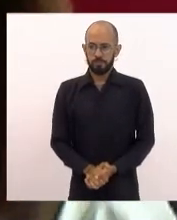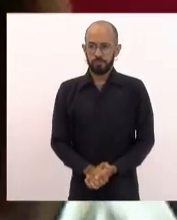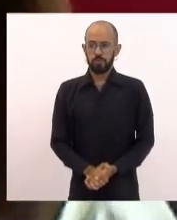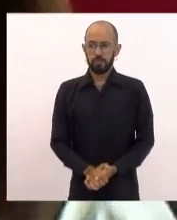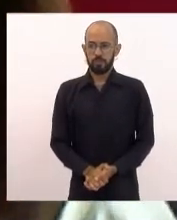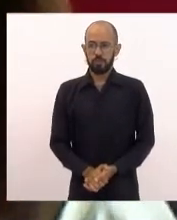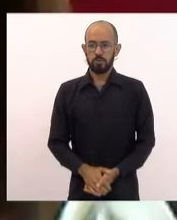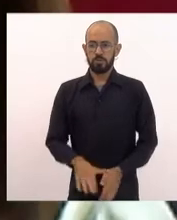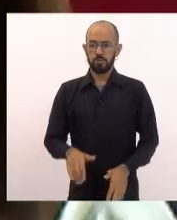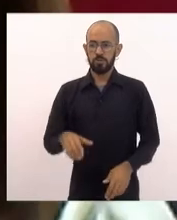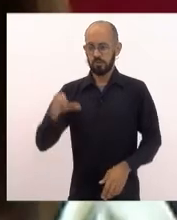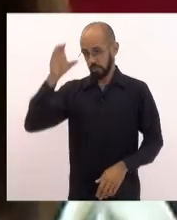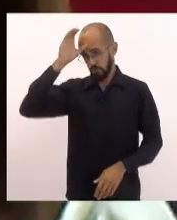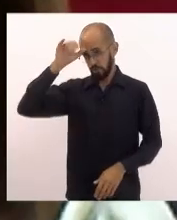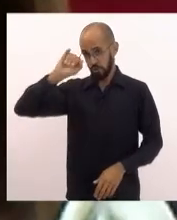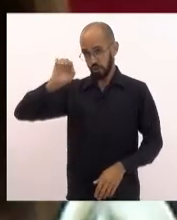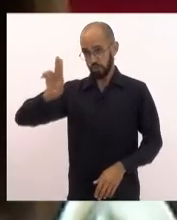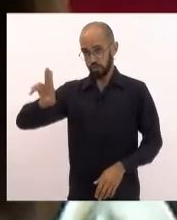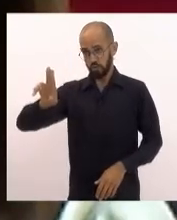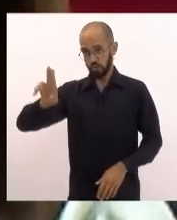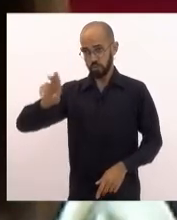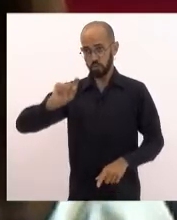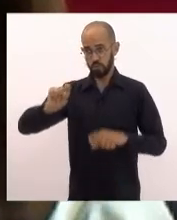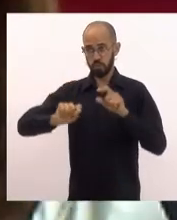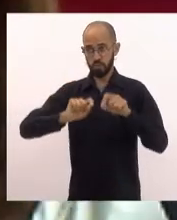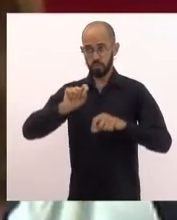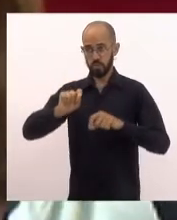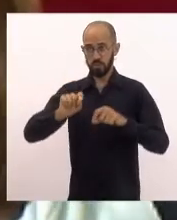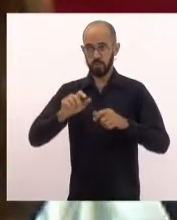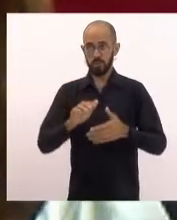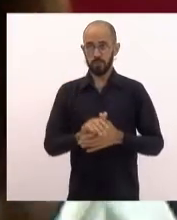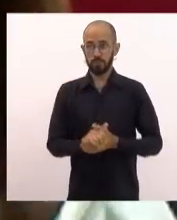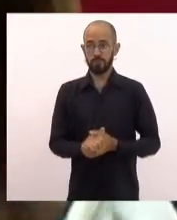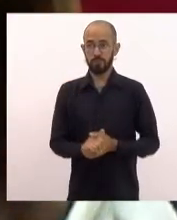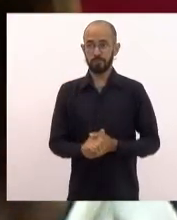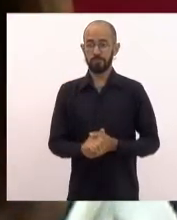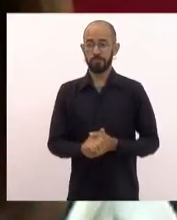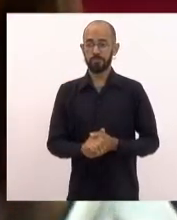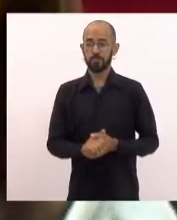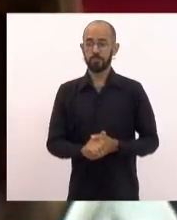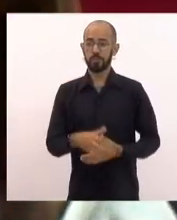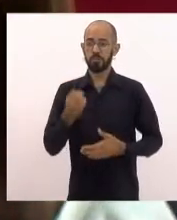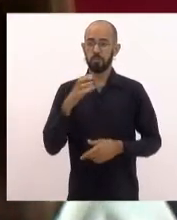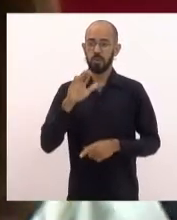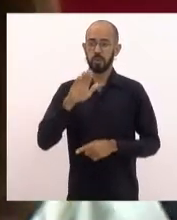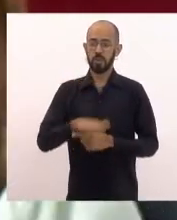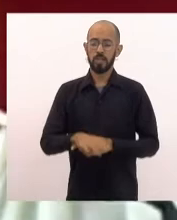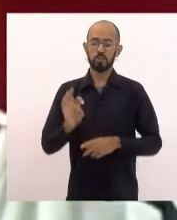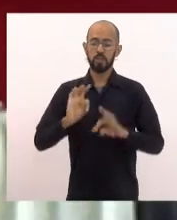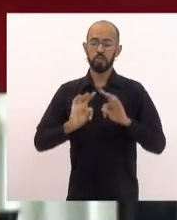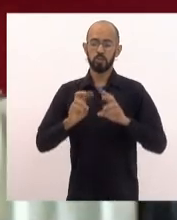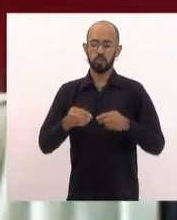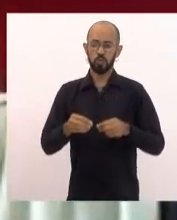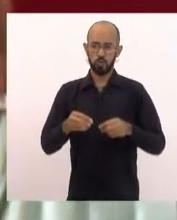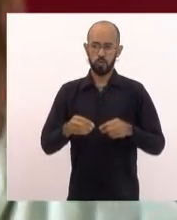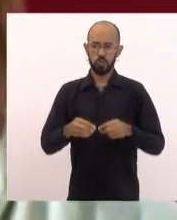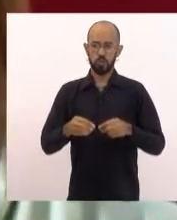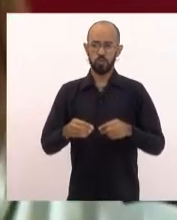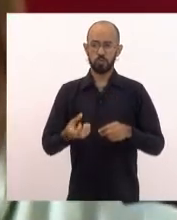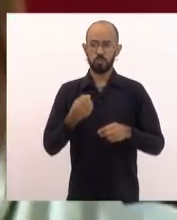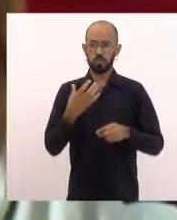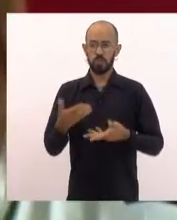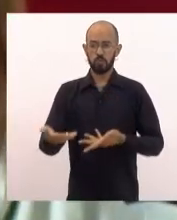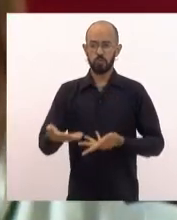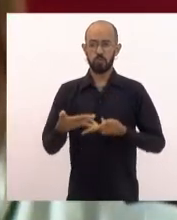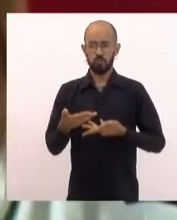Presidente, tia Ju, uma alegria lhe ver aí. É apenas dizer boa tarde a todas e todos, umas boas-vindas ao